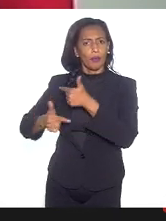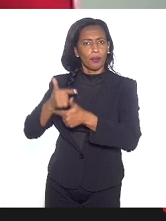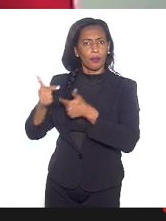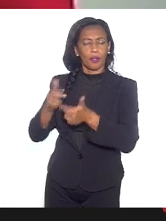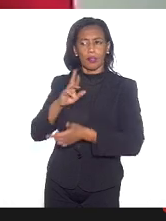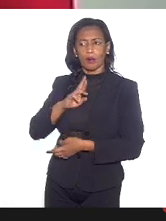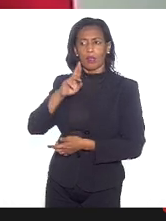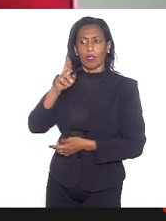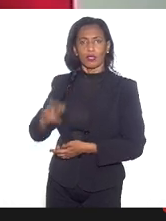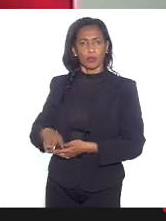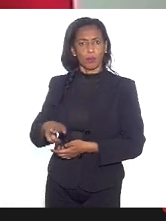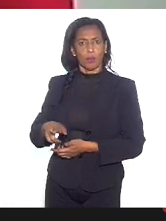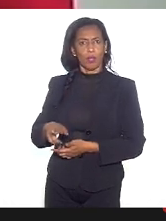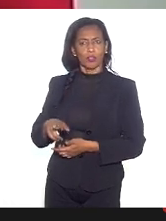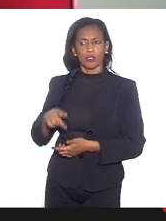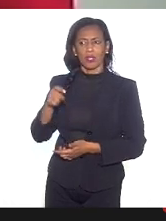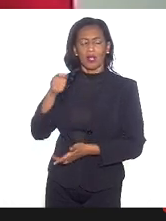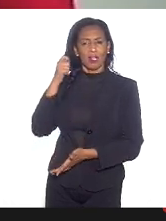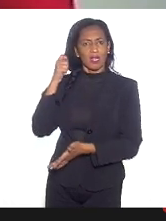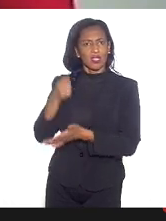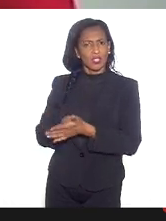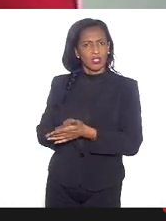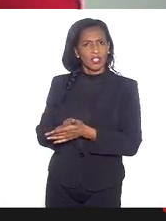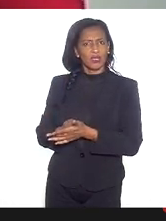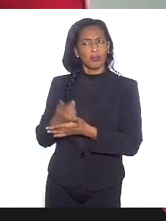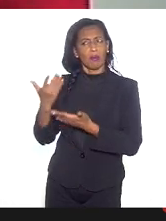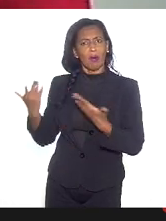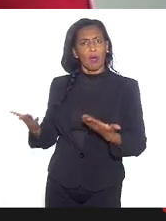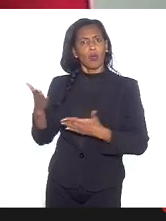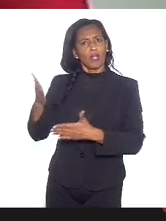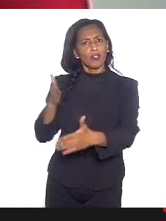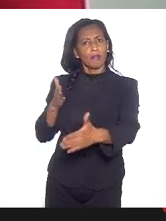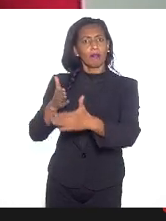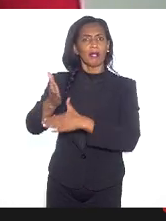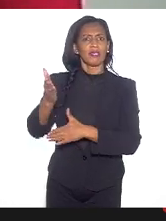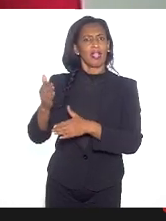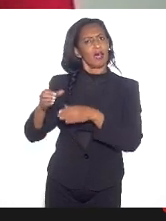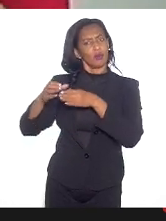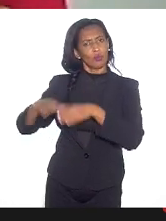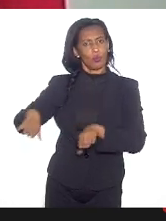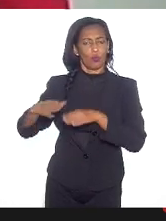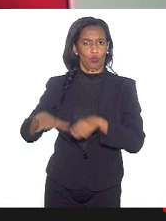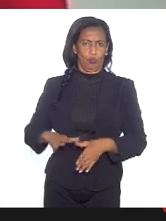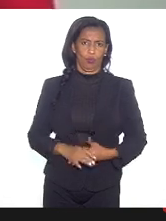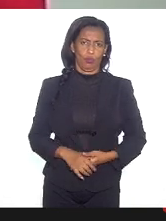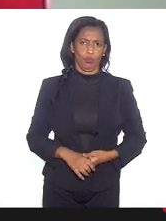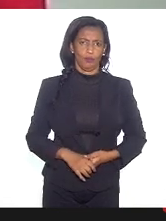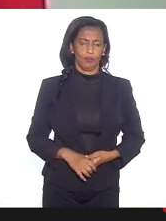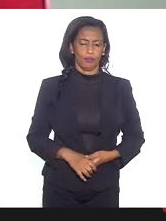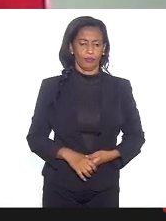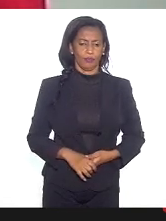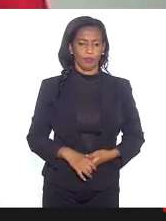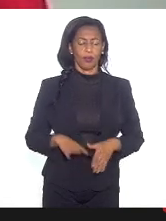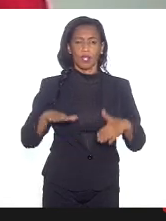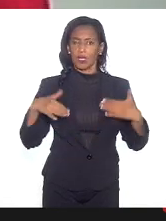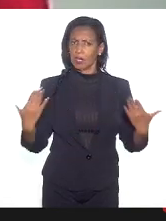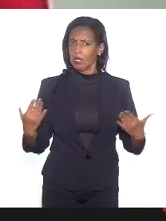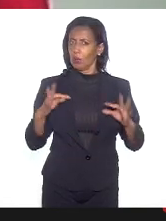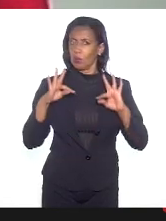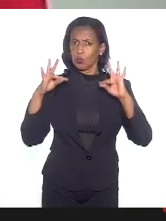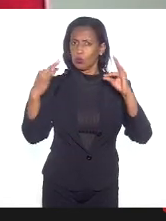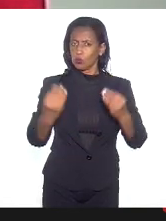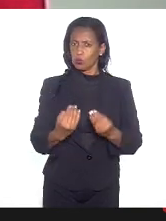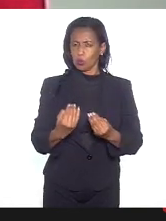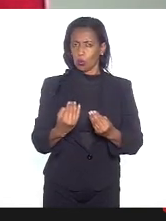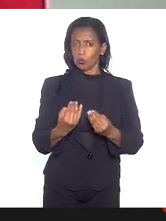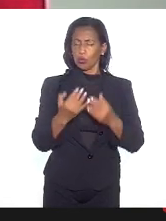uma situação legítima na qual foram aprovadas no concurso público. Então, com todo o respeito